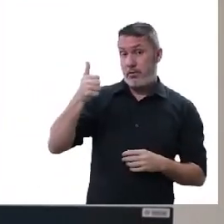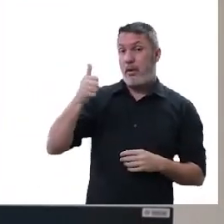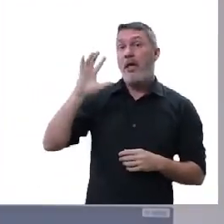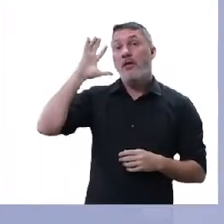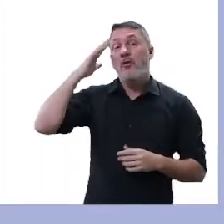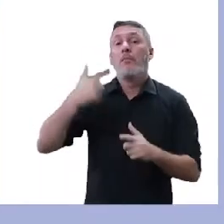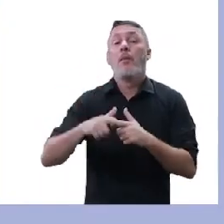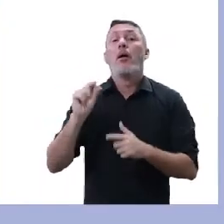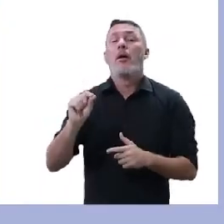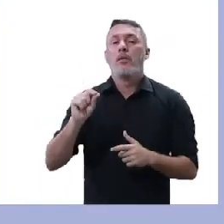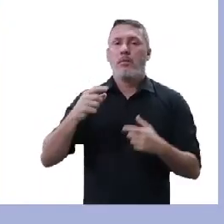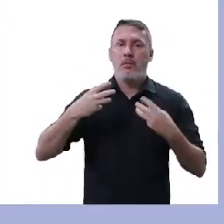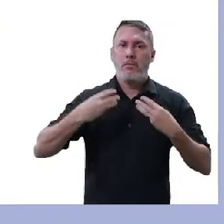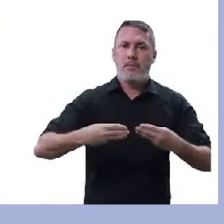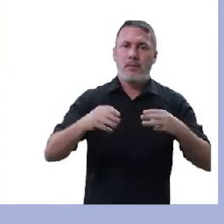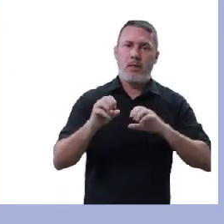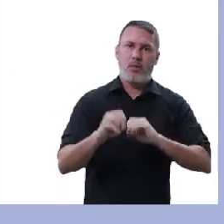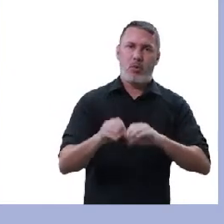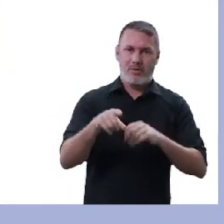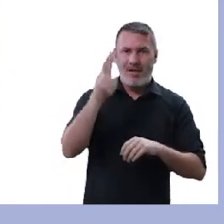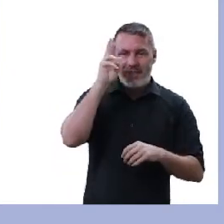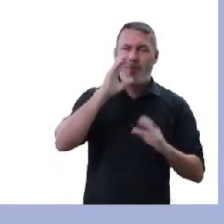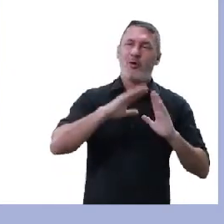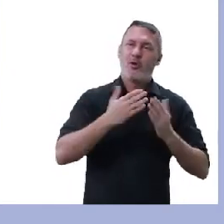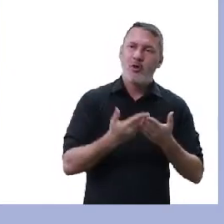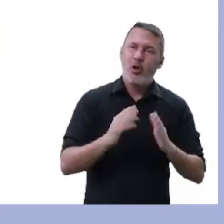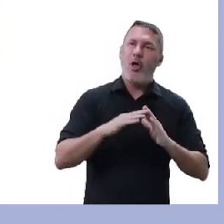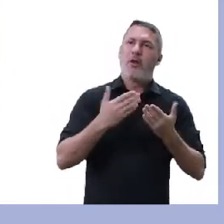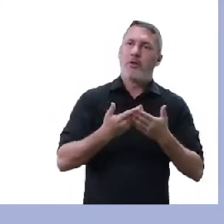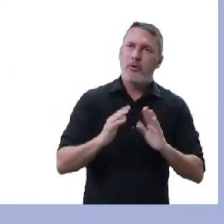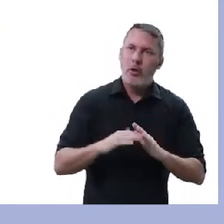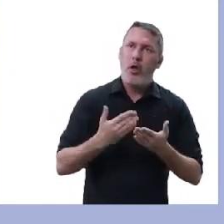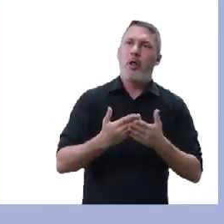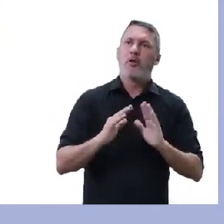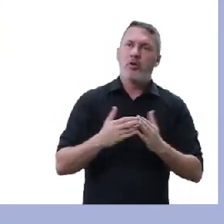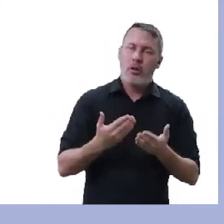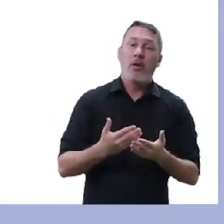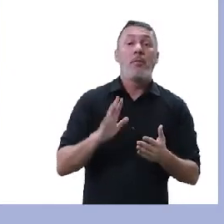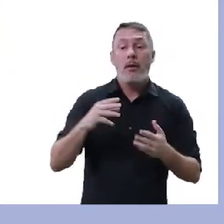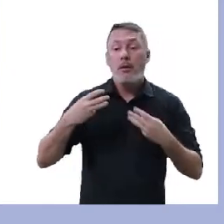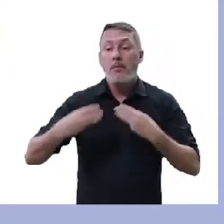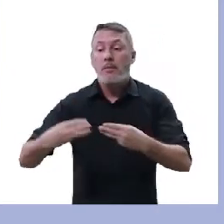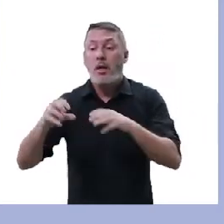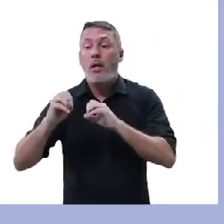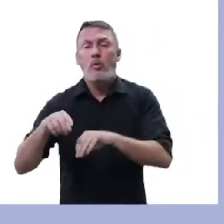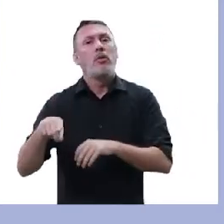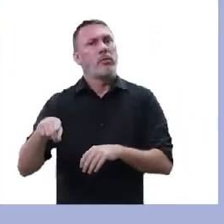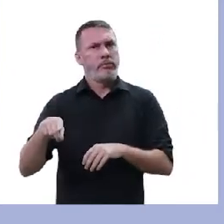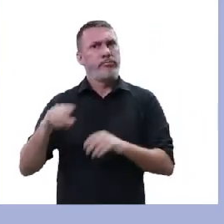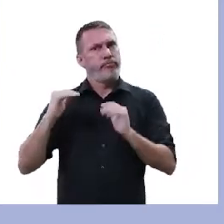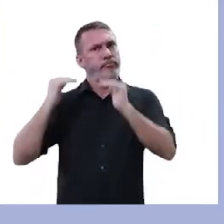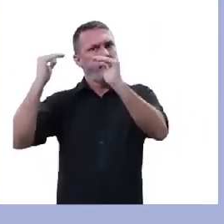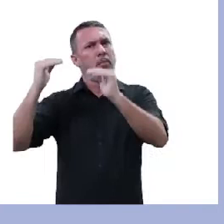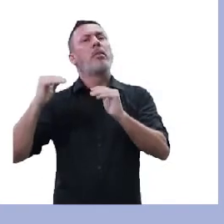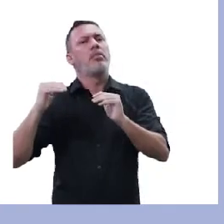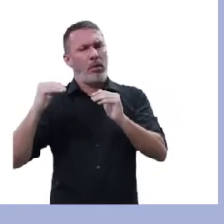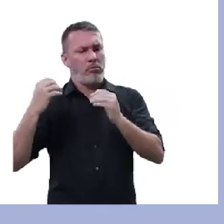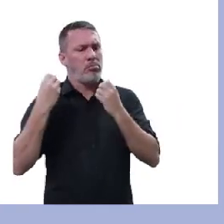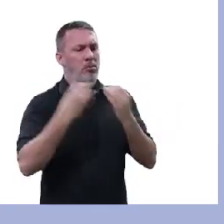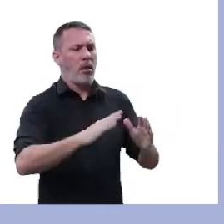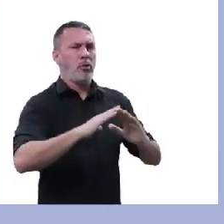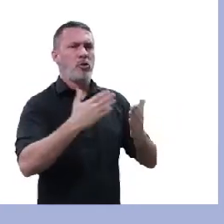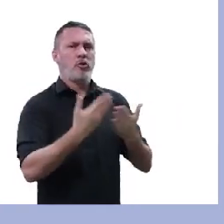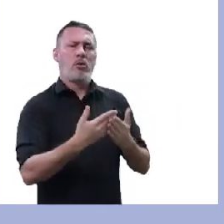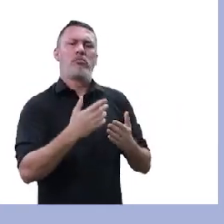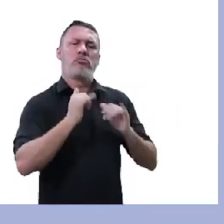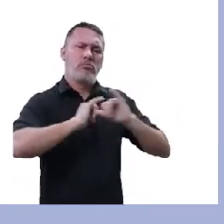coisa, tem o Ministério da Educação. Falamos tanto das escolas, as escolas, as escolas, as escolas. O Ministério da Educação, ele pode promover dentro das